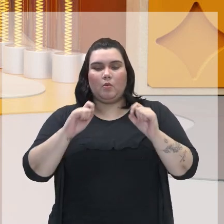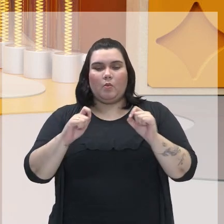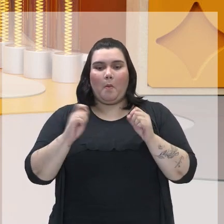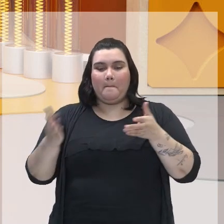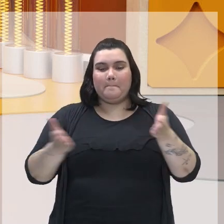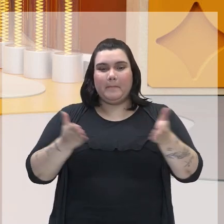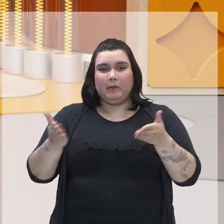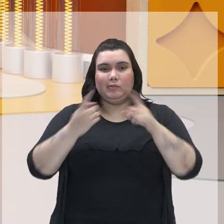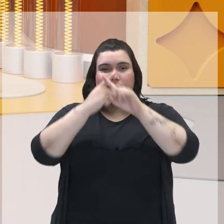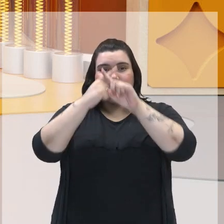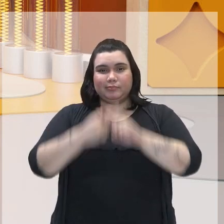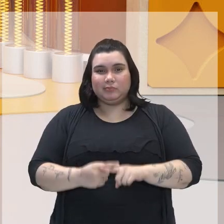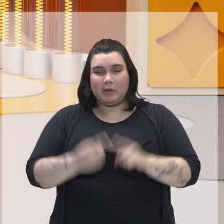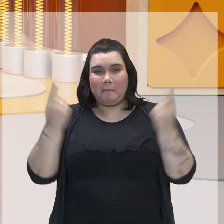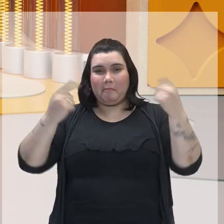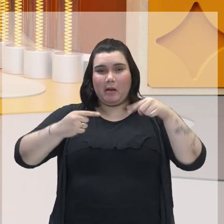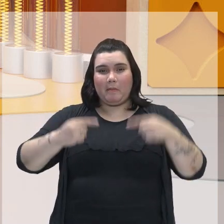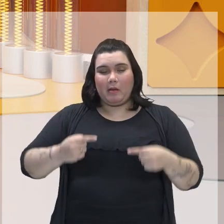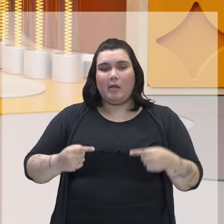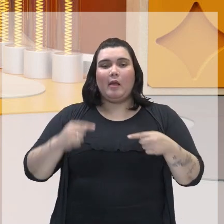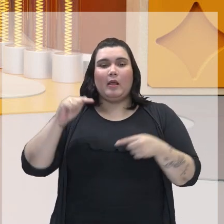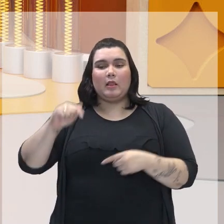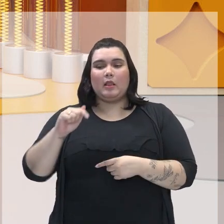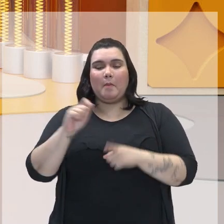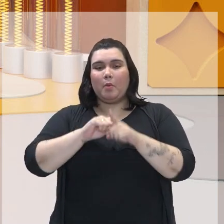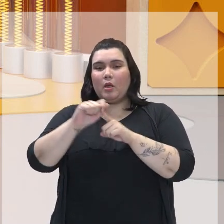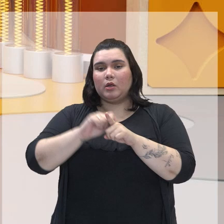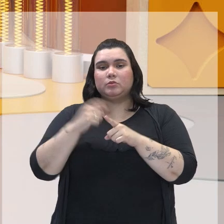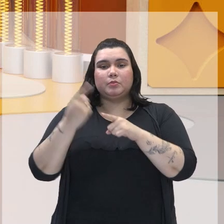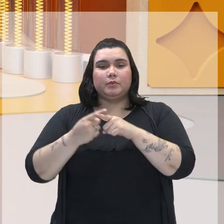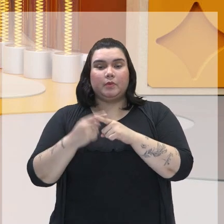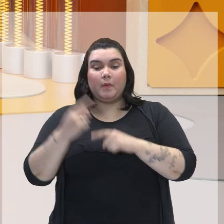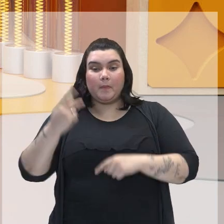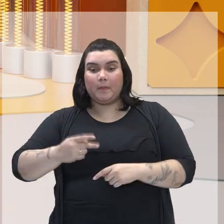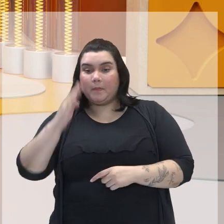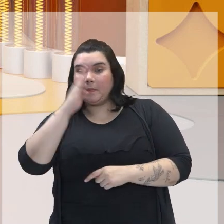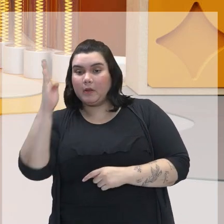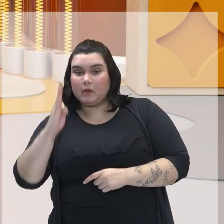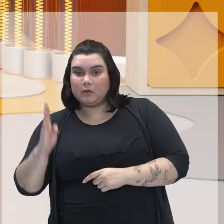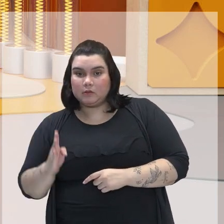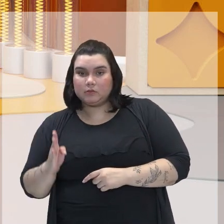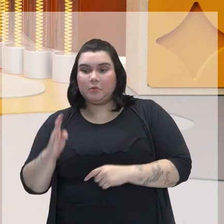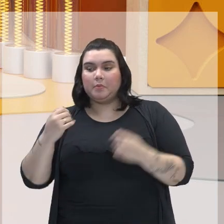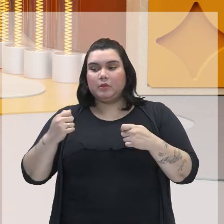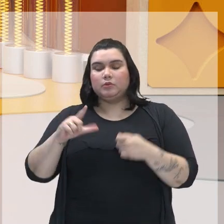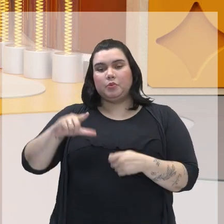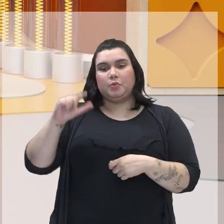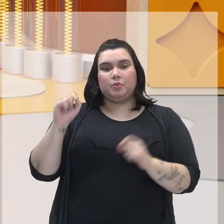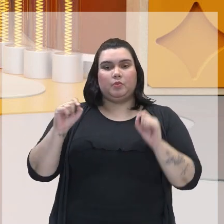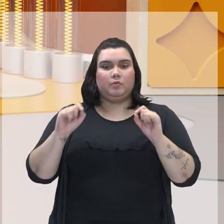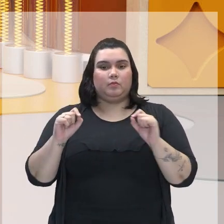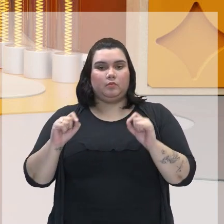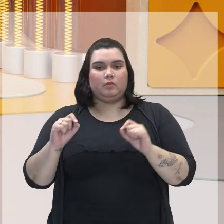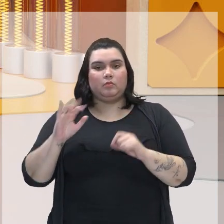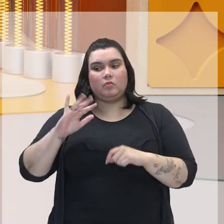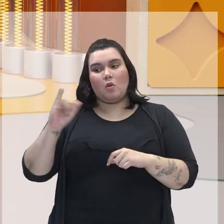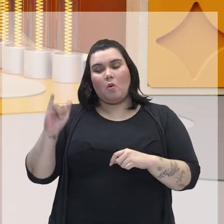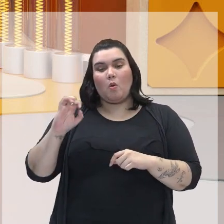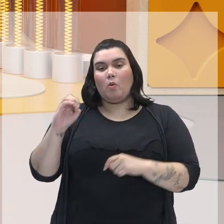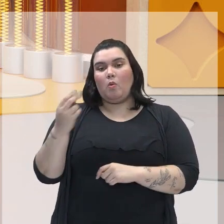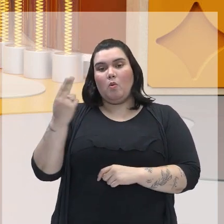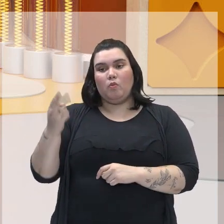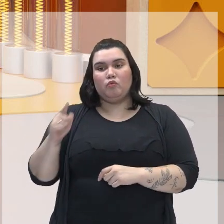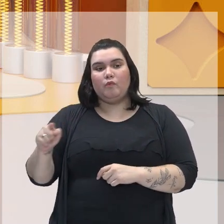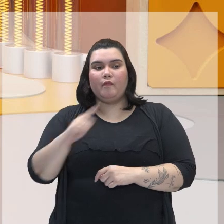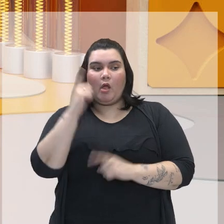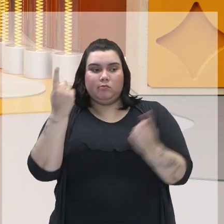Borracha em 1943. Para quê? Porque os brasileiros que estavam aqui listados tinham que escolher. Ou você vai para o fronte lutar lá